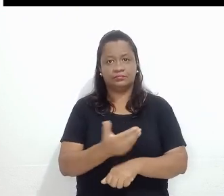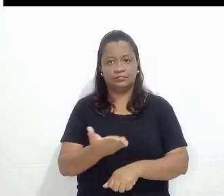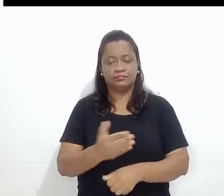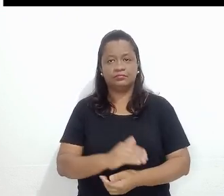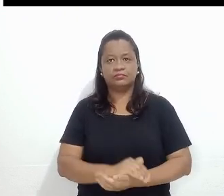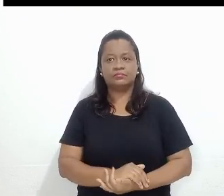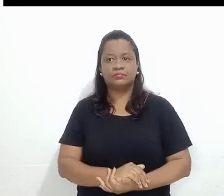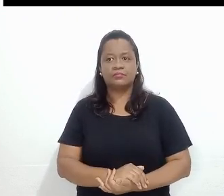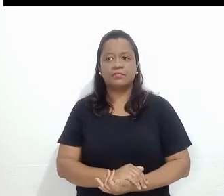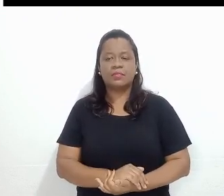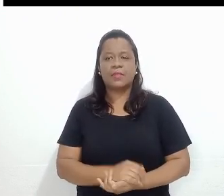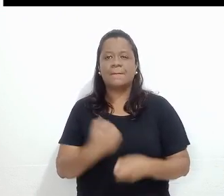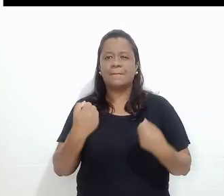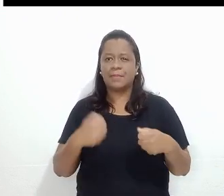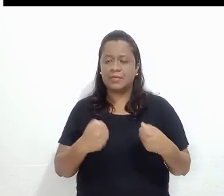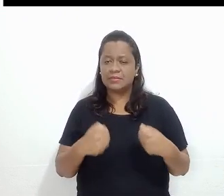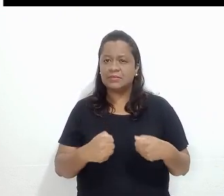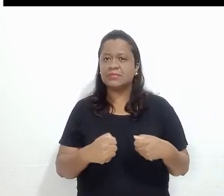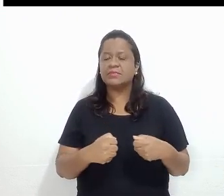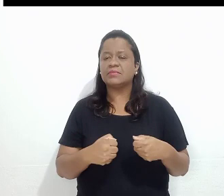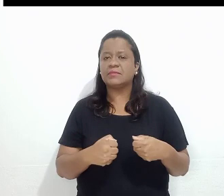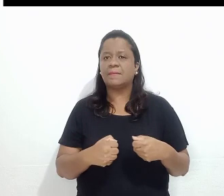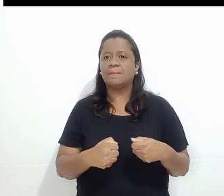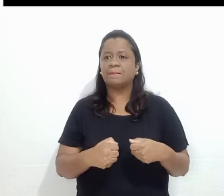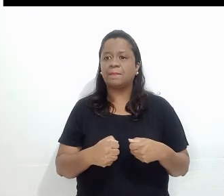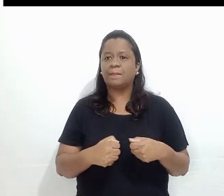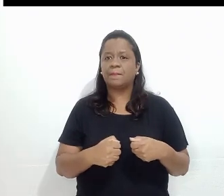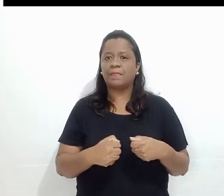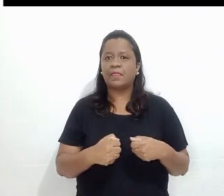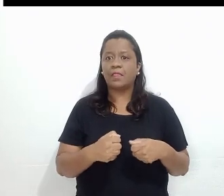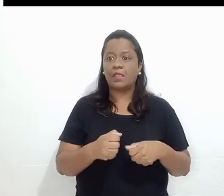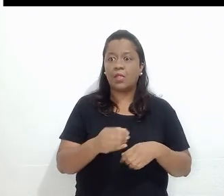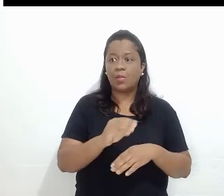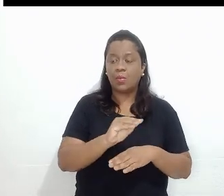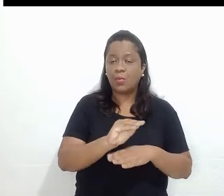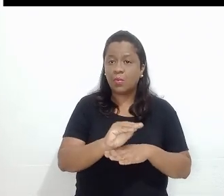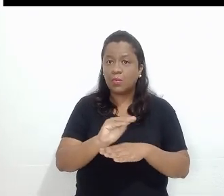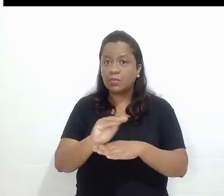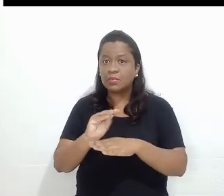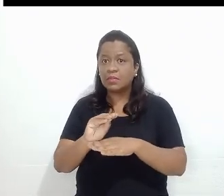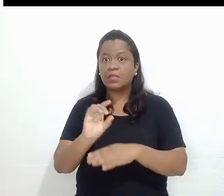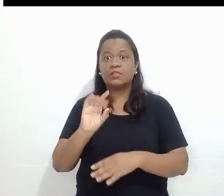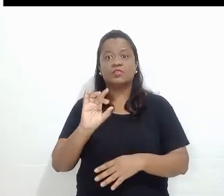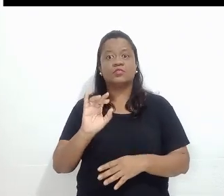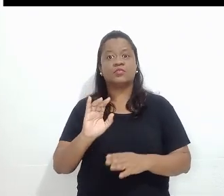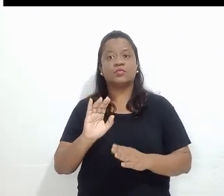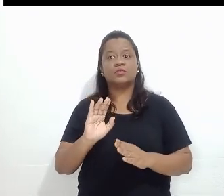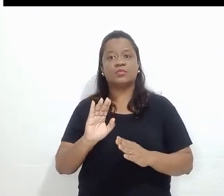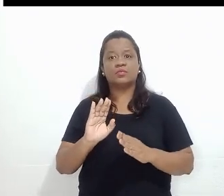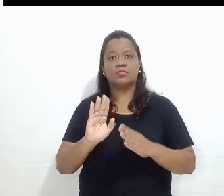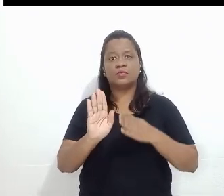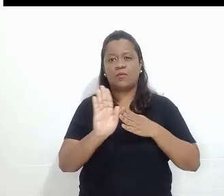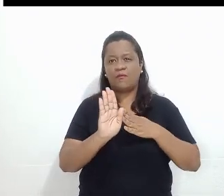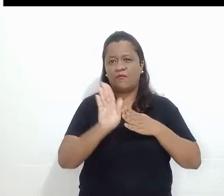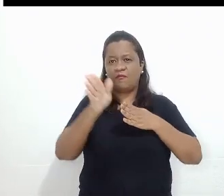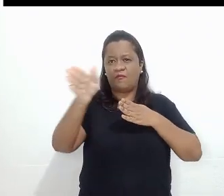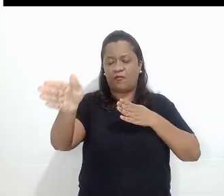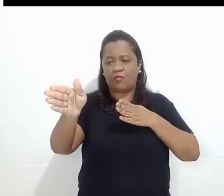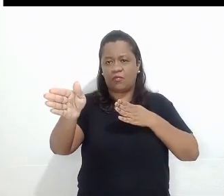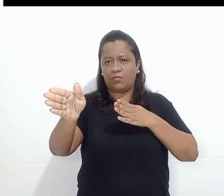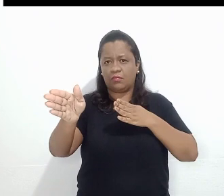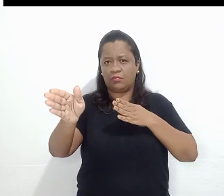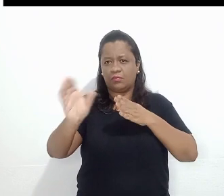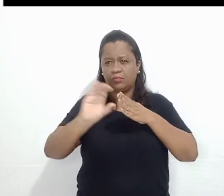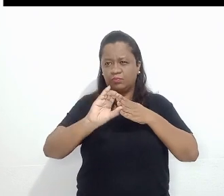ele tem que cuidar realmente só do foco. Tá? O nome já diz isso, já diz a função dele. Ele faz o foco. Vocês